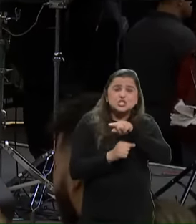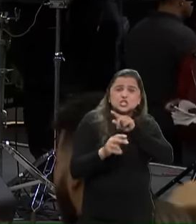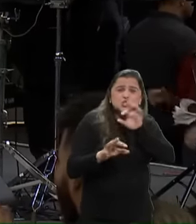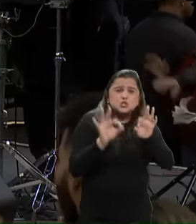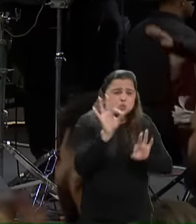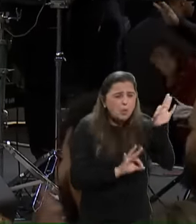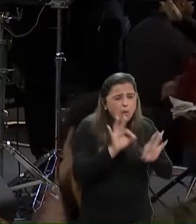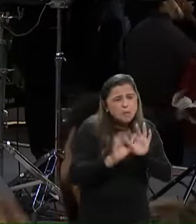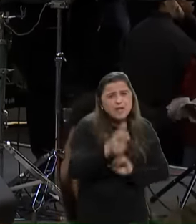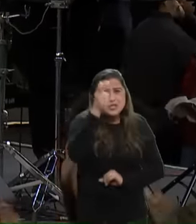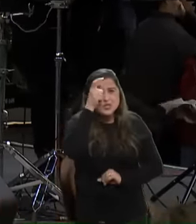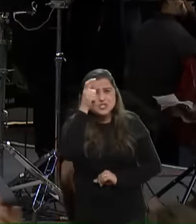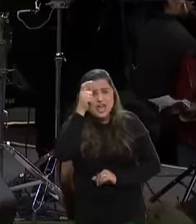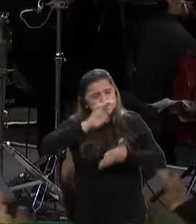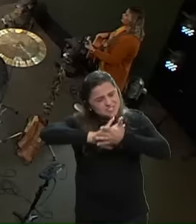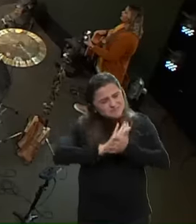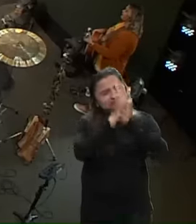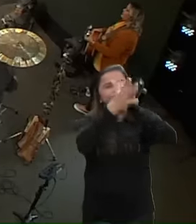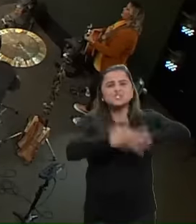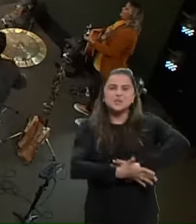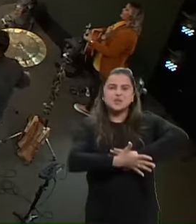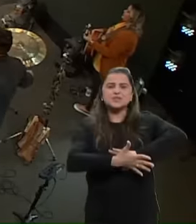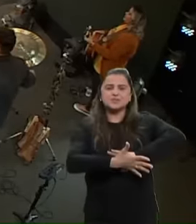ser quebrado.